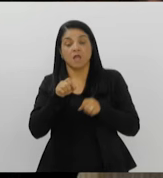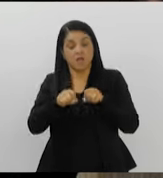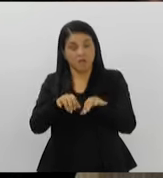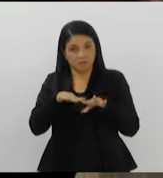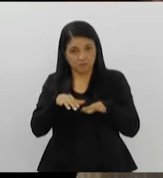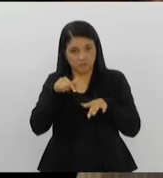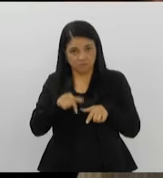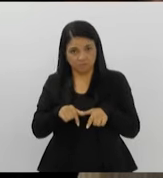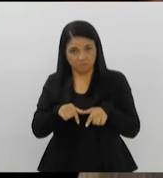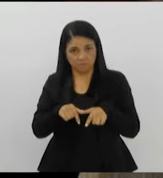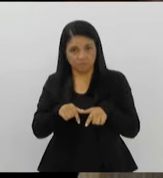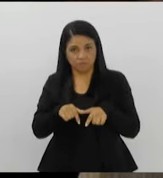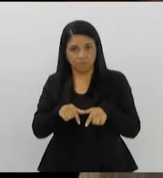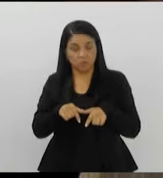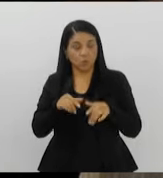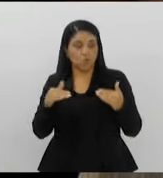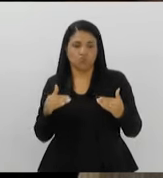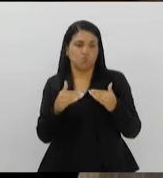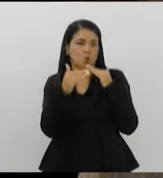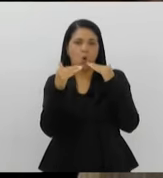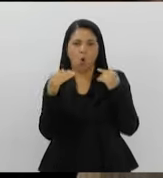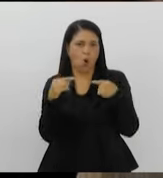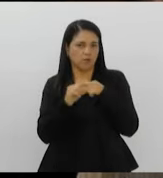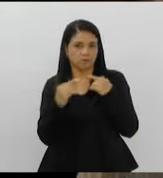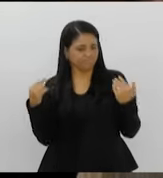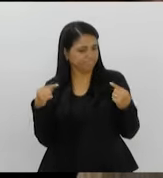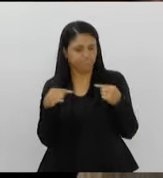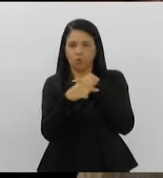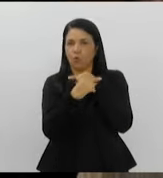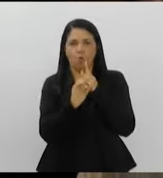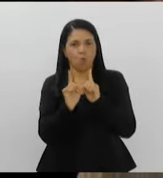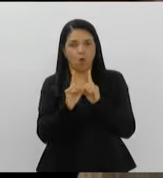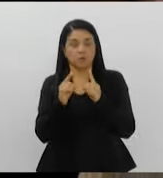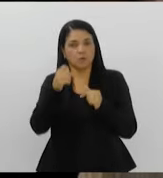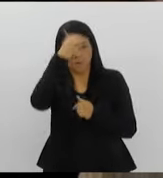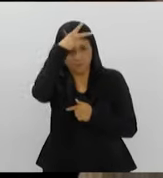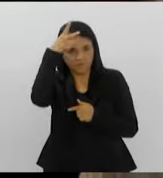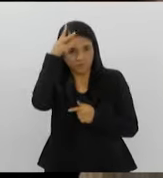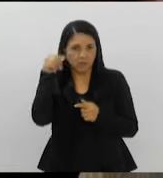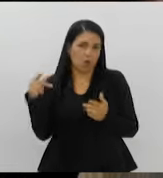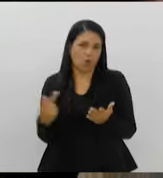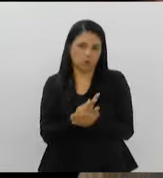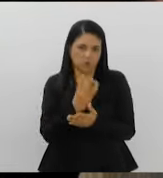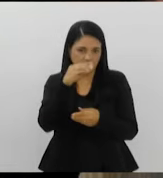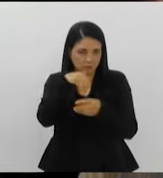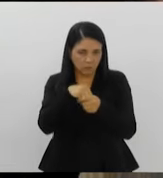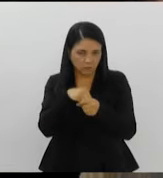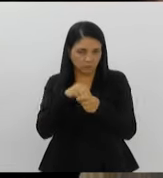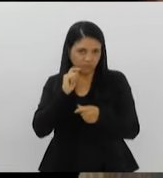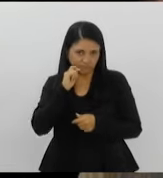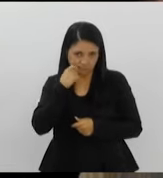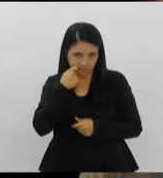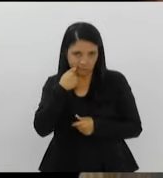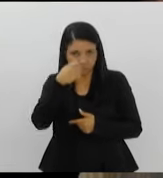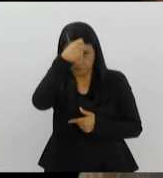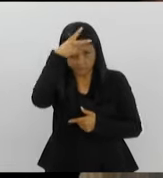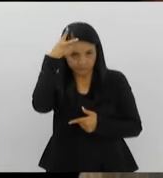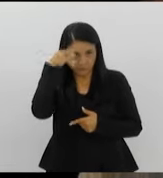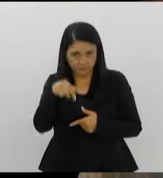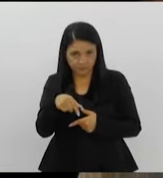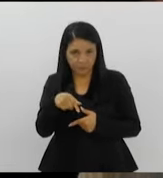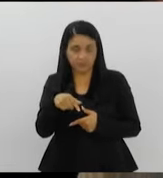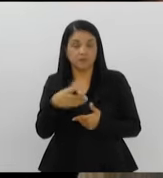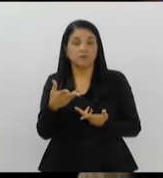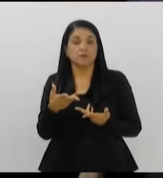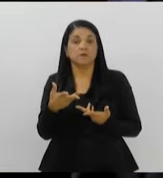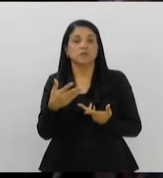aqui não é conivente com o que anda acontecendo na prefeitura, não é curral do prefeito Eduardo Paes e não vai aceitar esse